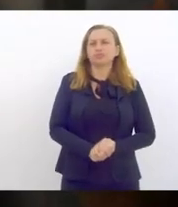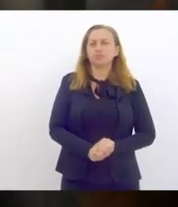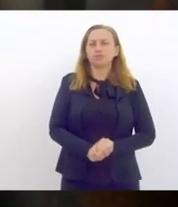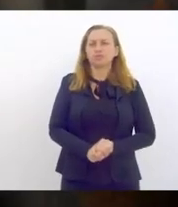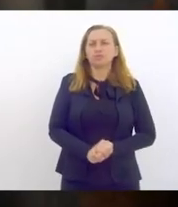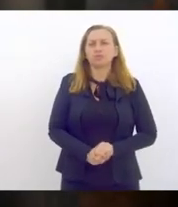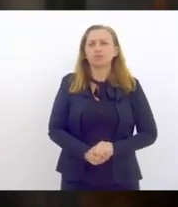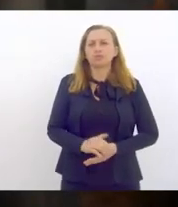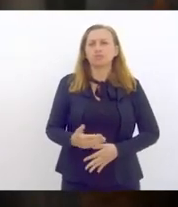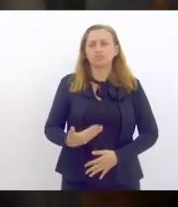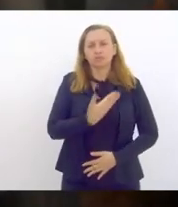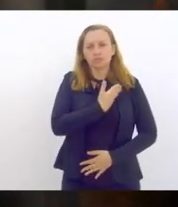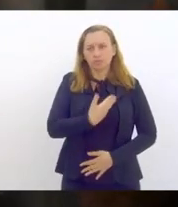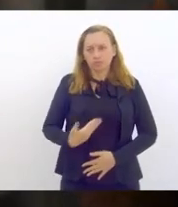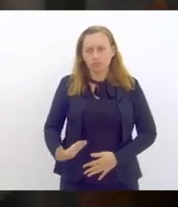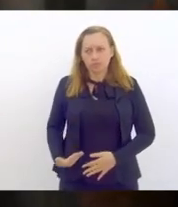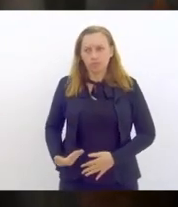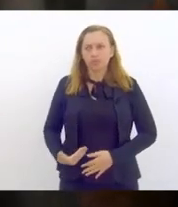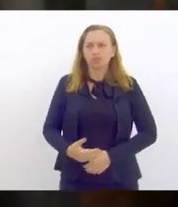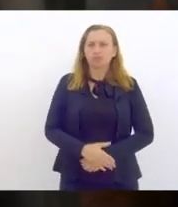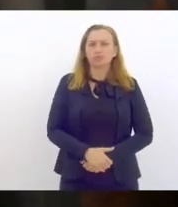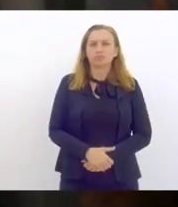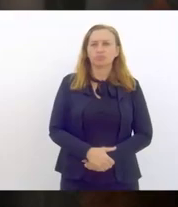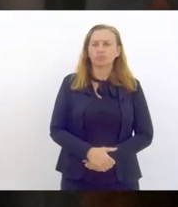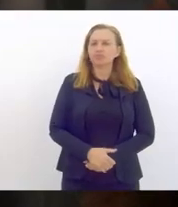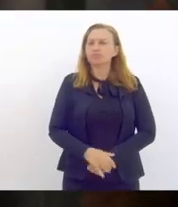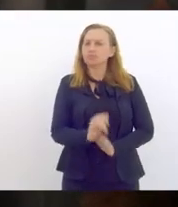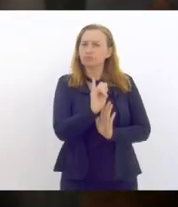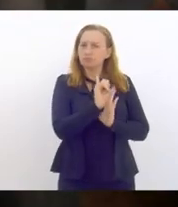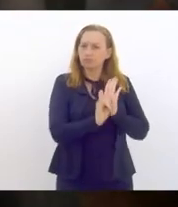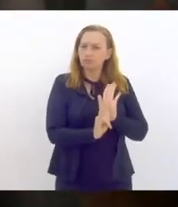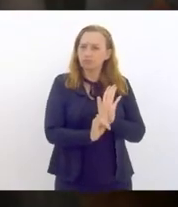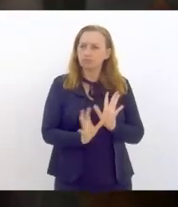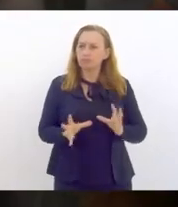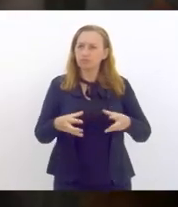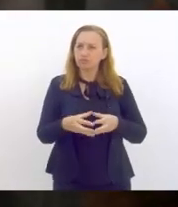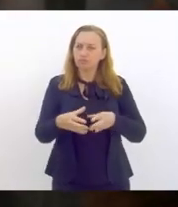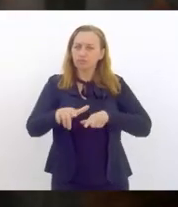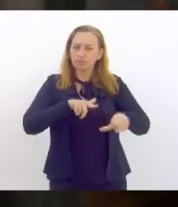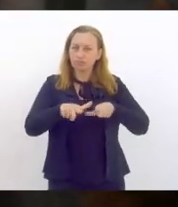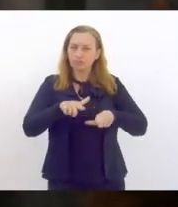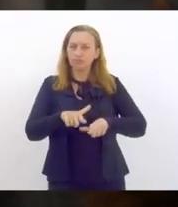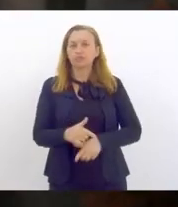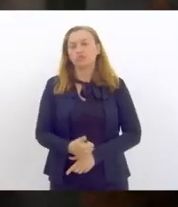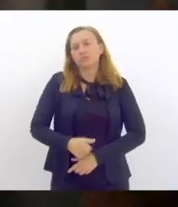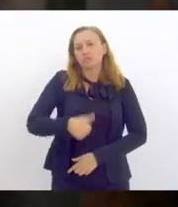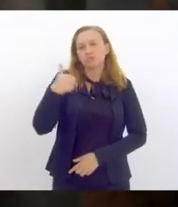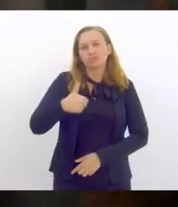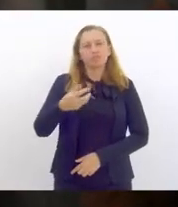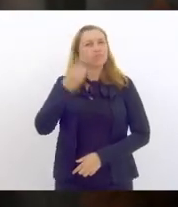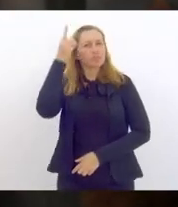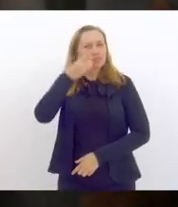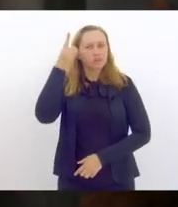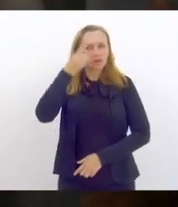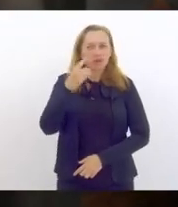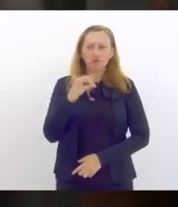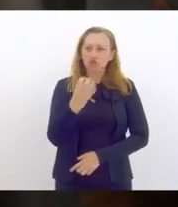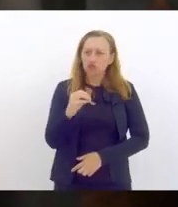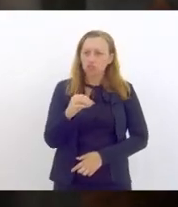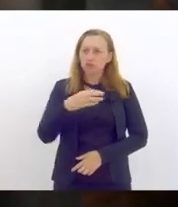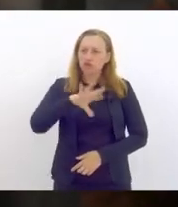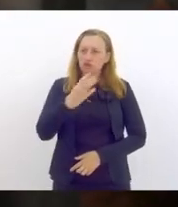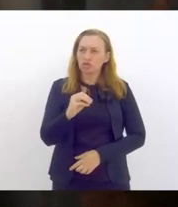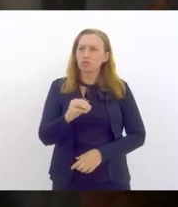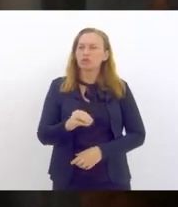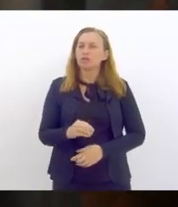governo a partir do relatório do grupo de trabalho primeiro Deputado Chico Machado